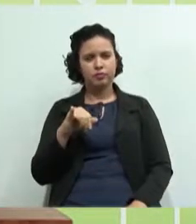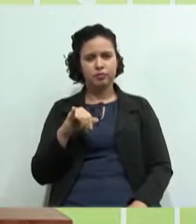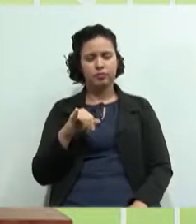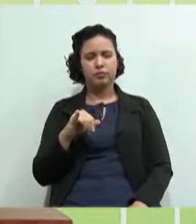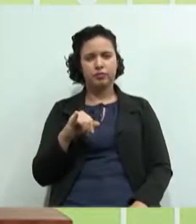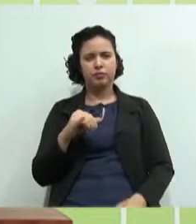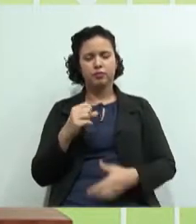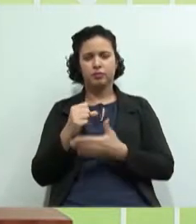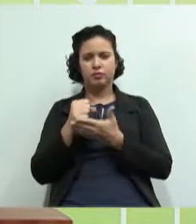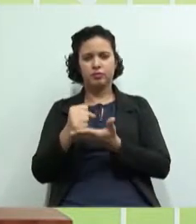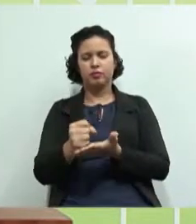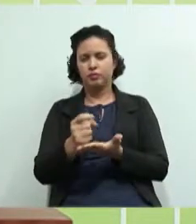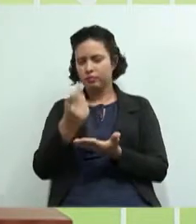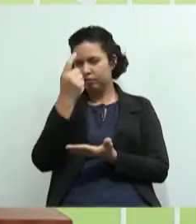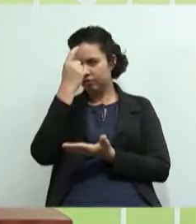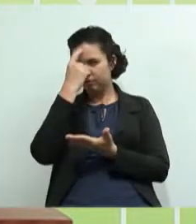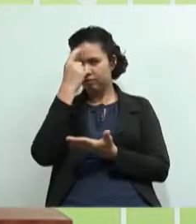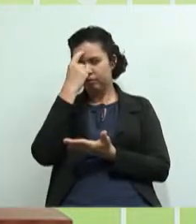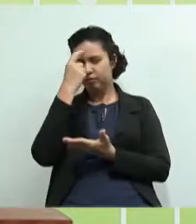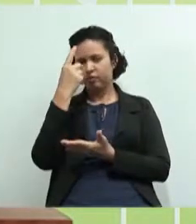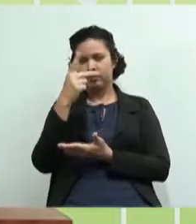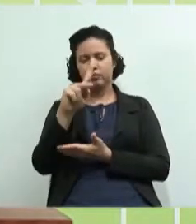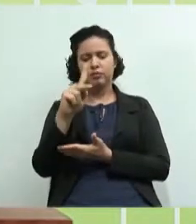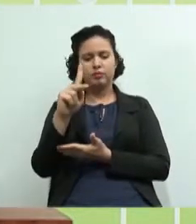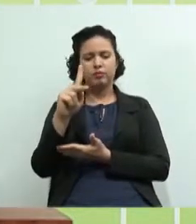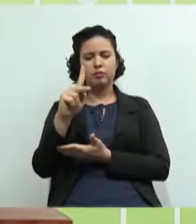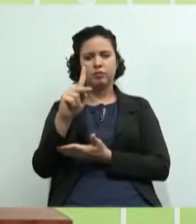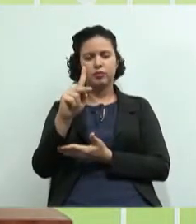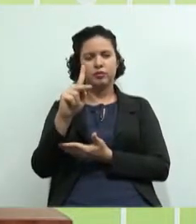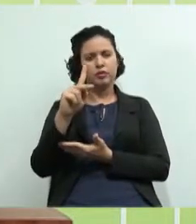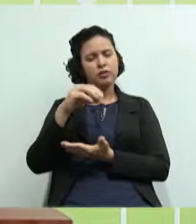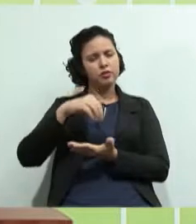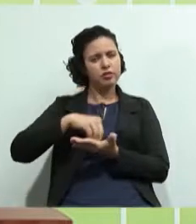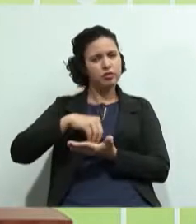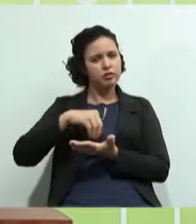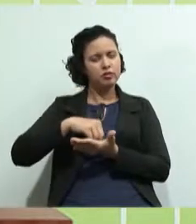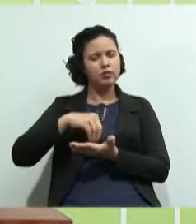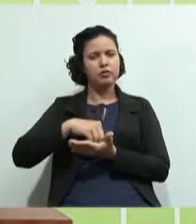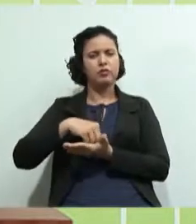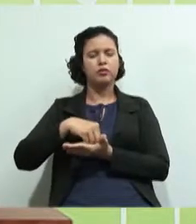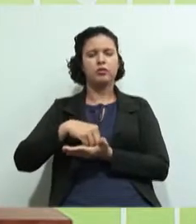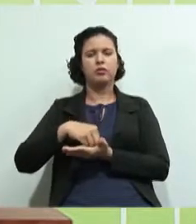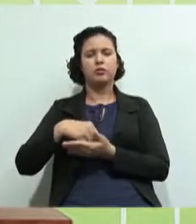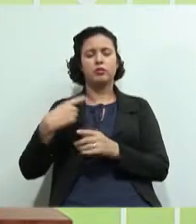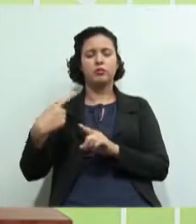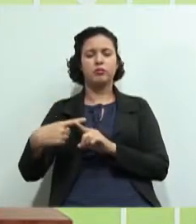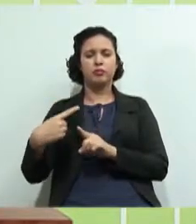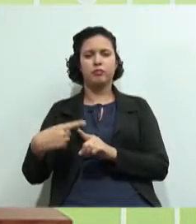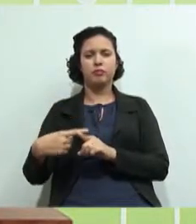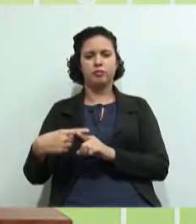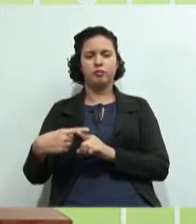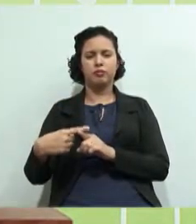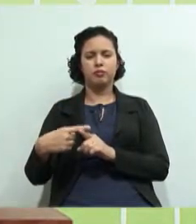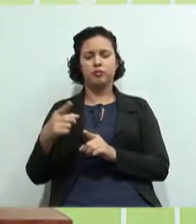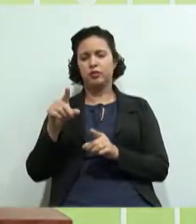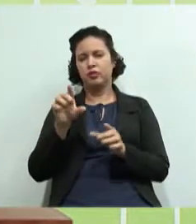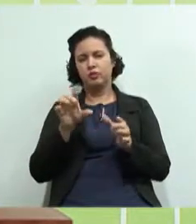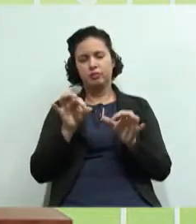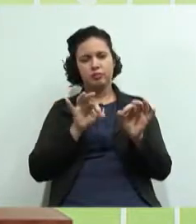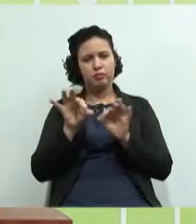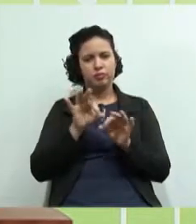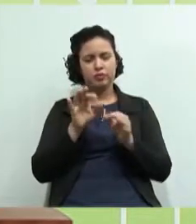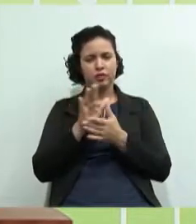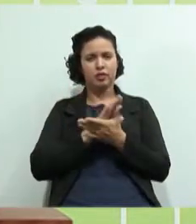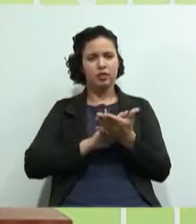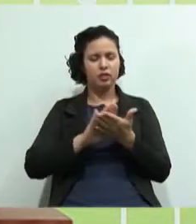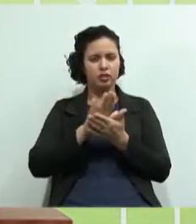vai te levar a pensar em algo que você deixou de fazer ou deixou de acontecer pelo simples fato de você não ter planejado, pelo simples fato